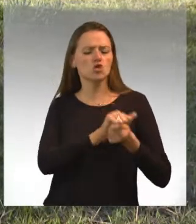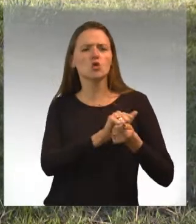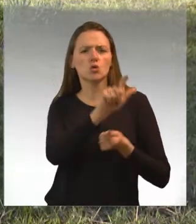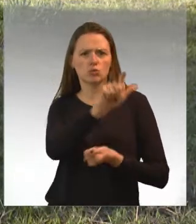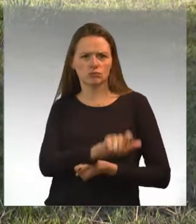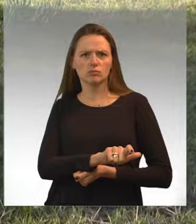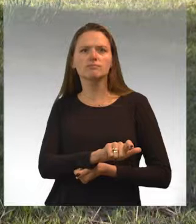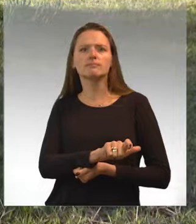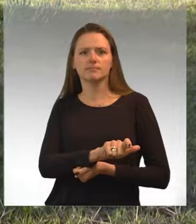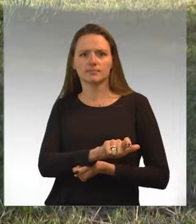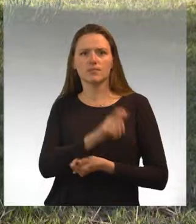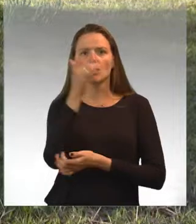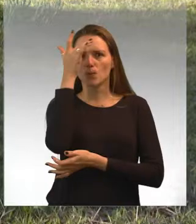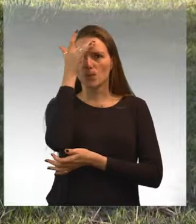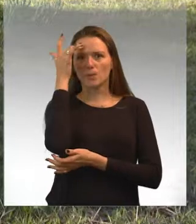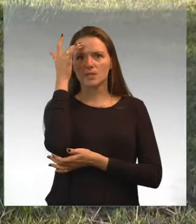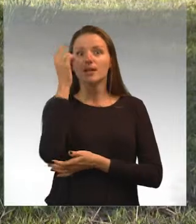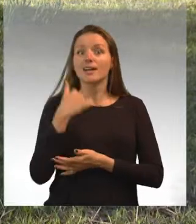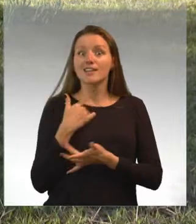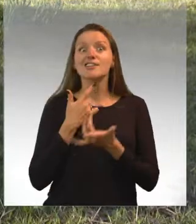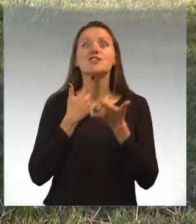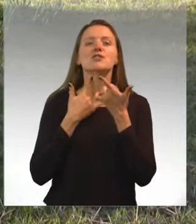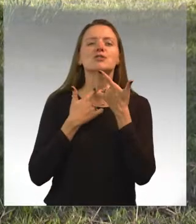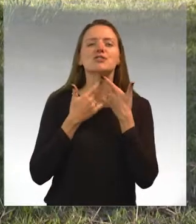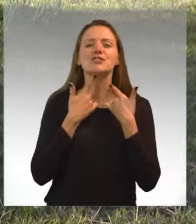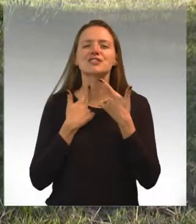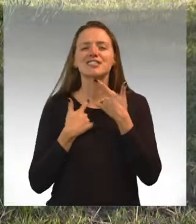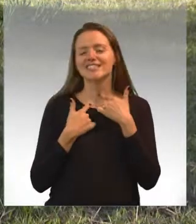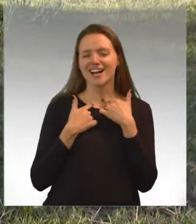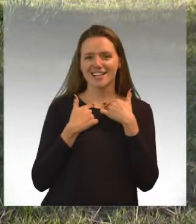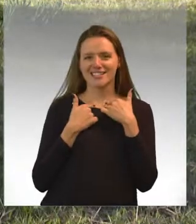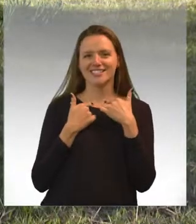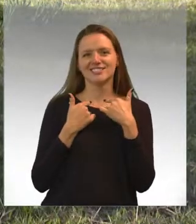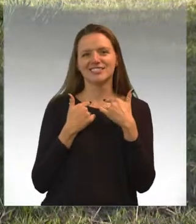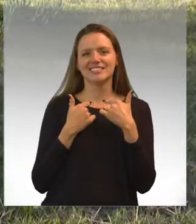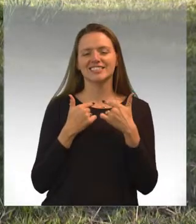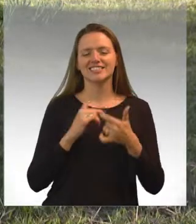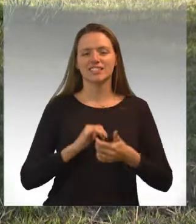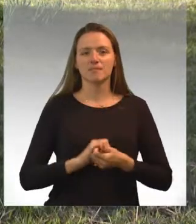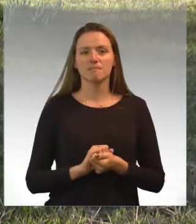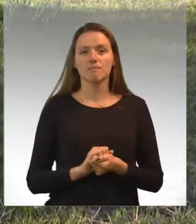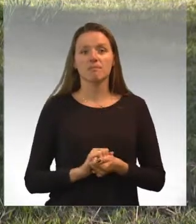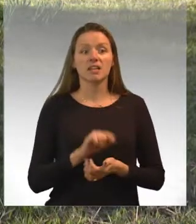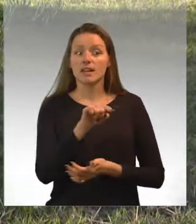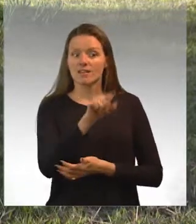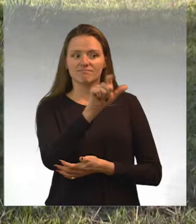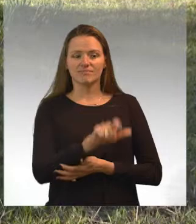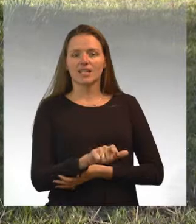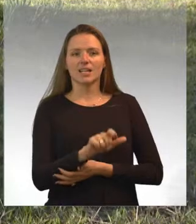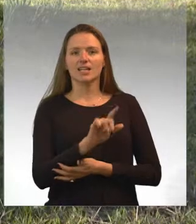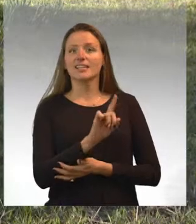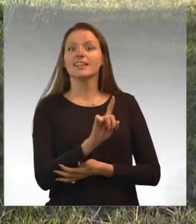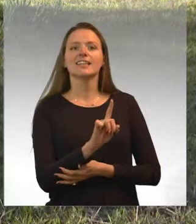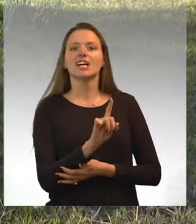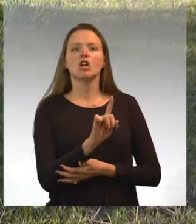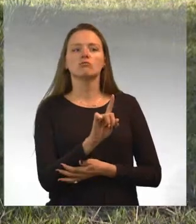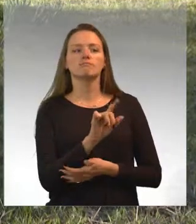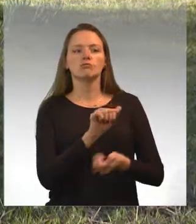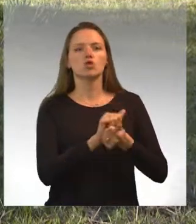ele, e gostava muito de ir lá. Ele não está lá mais, mas o espírito